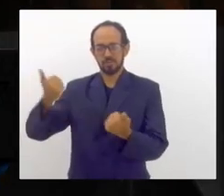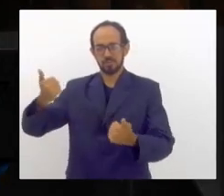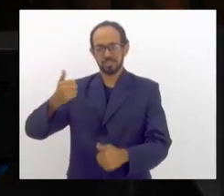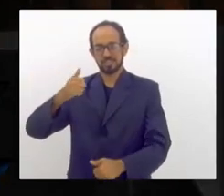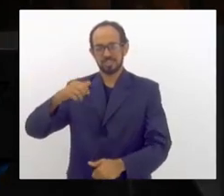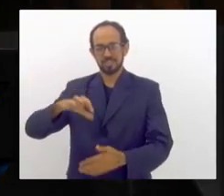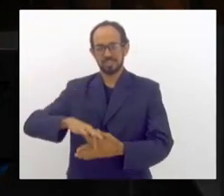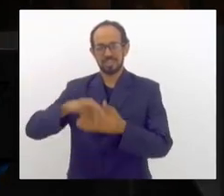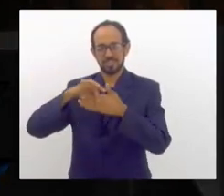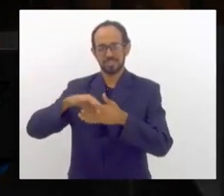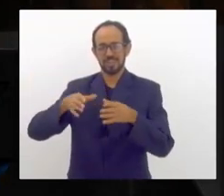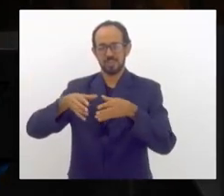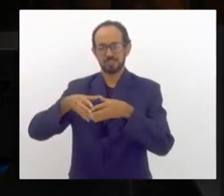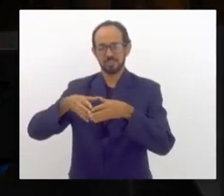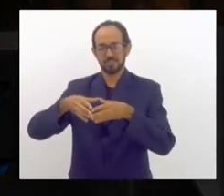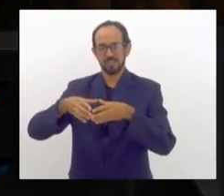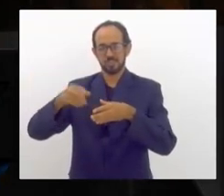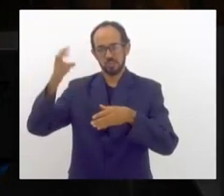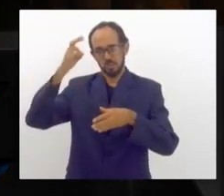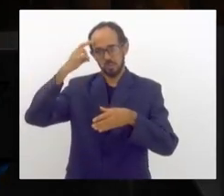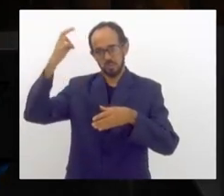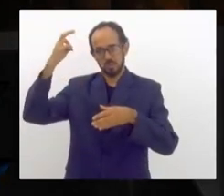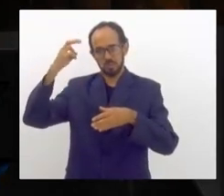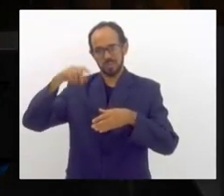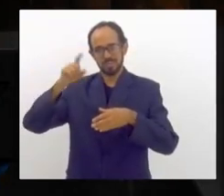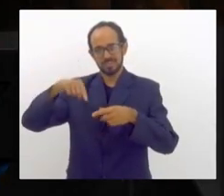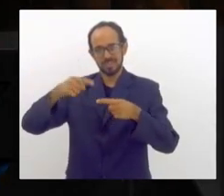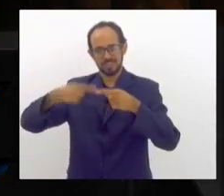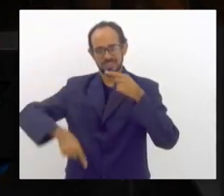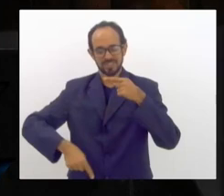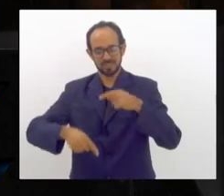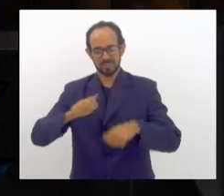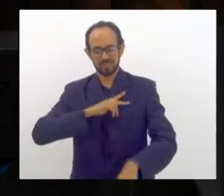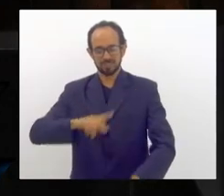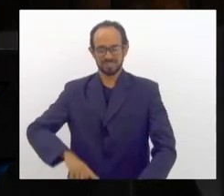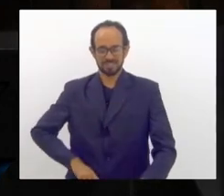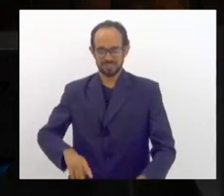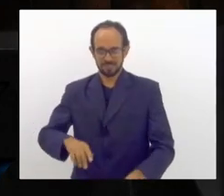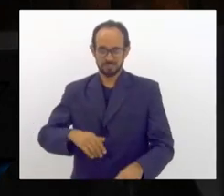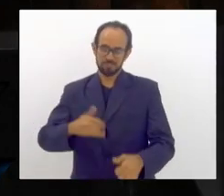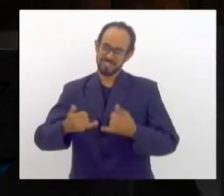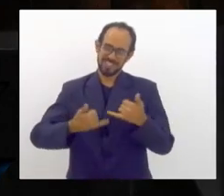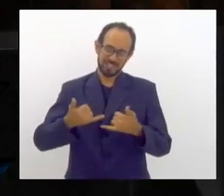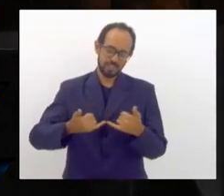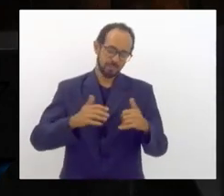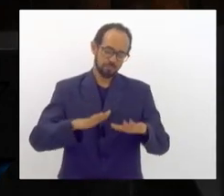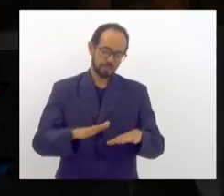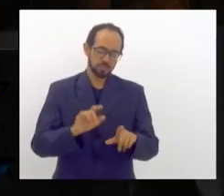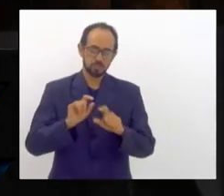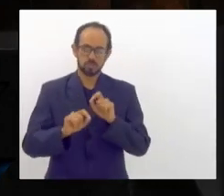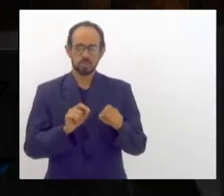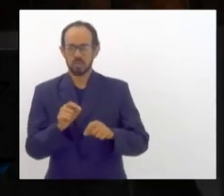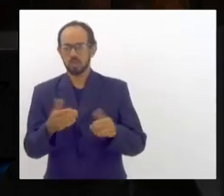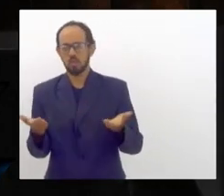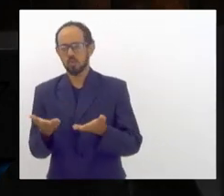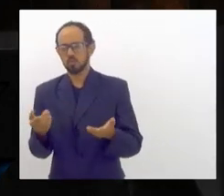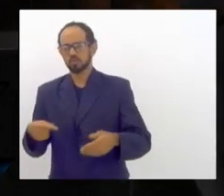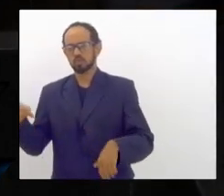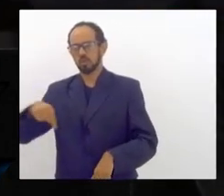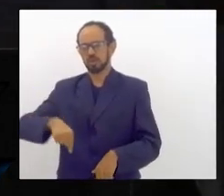Comissão de Cultura que já cortaram o microfone. O nome disso é censura, presidente. Brincadeira à parte, hoje estou aqui